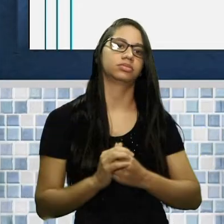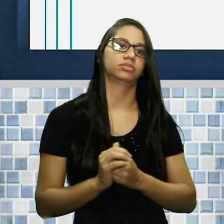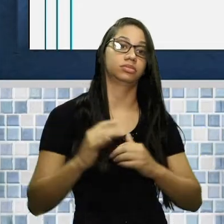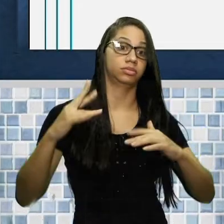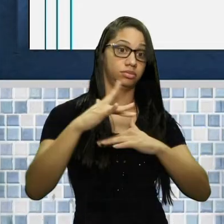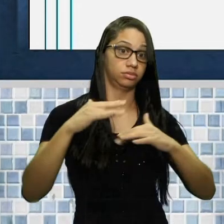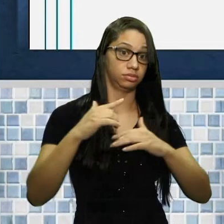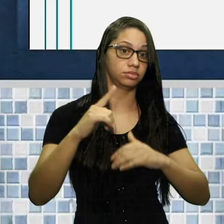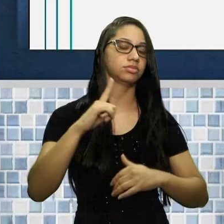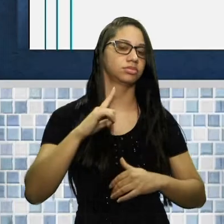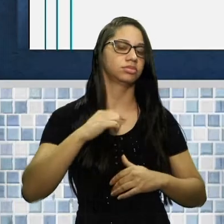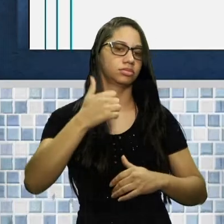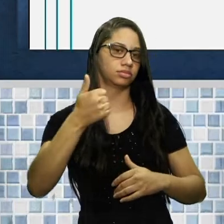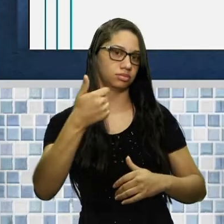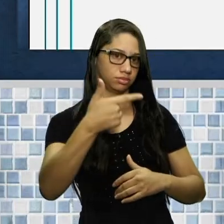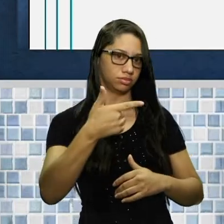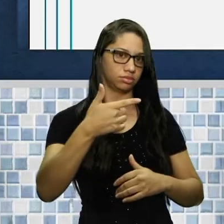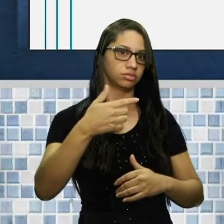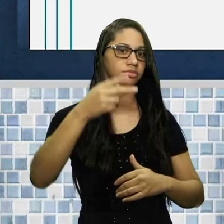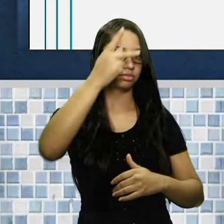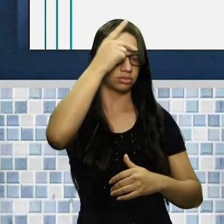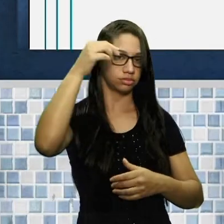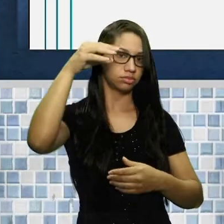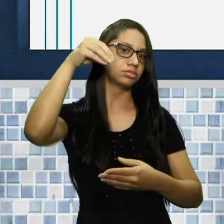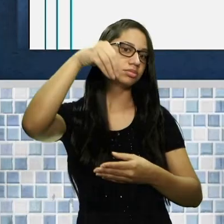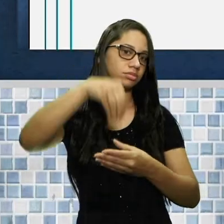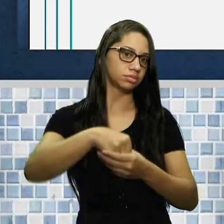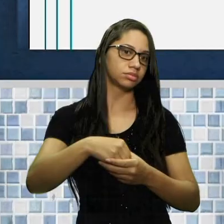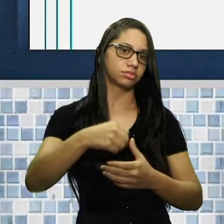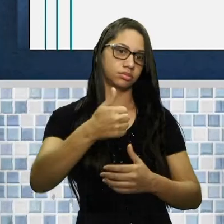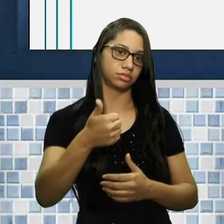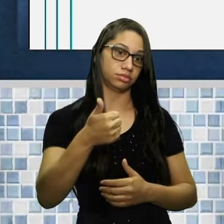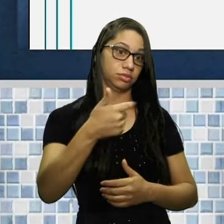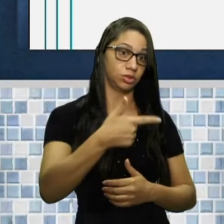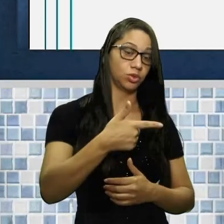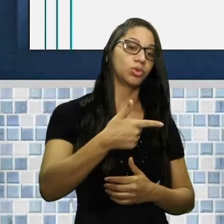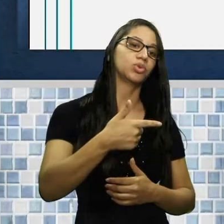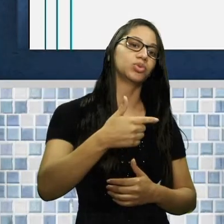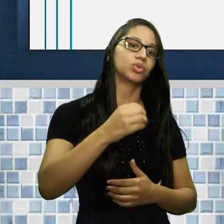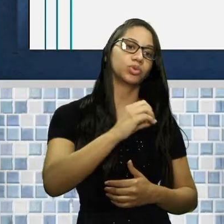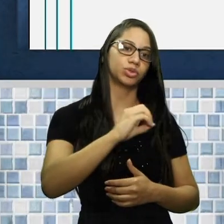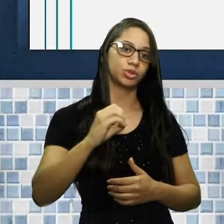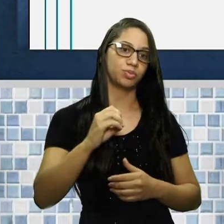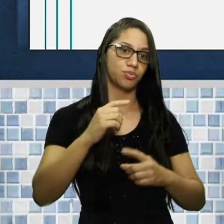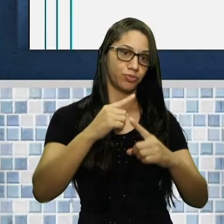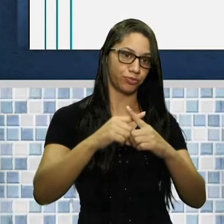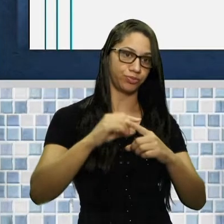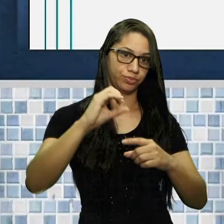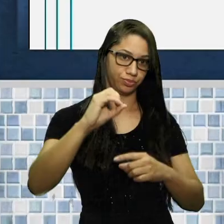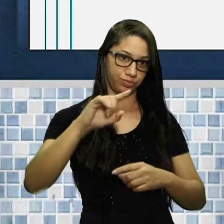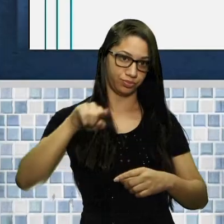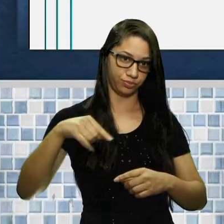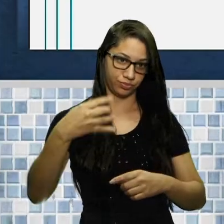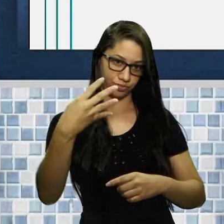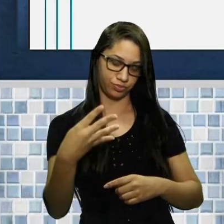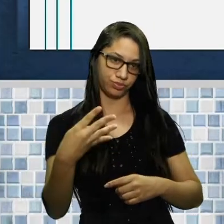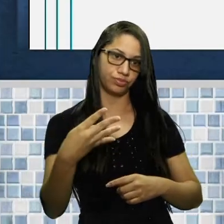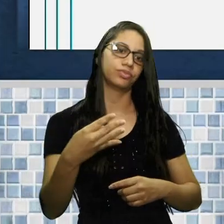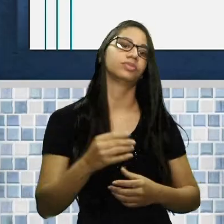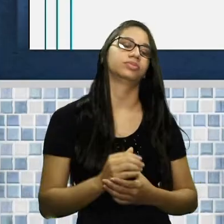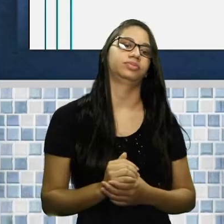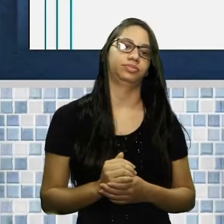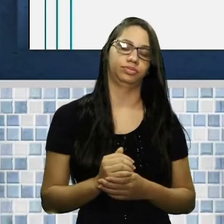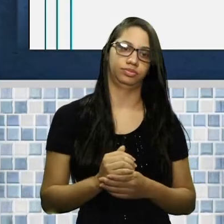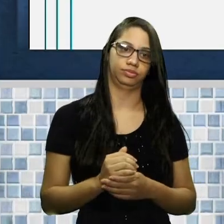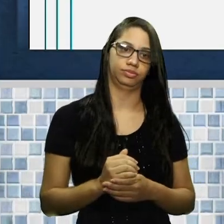cidade possui 12 mil eleitores, então vamos pegar 12 mil eleitores e multiplicar por 0,4. Ao multiplicar 12